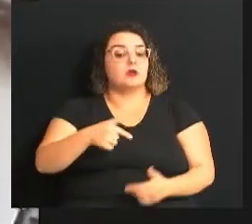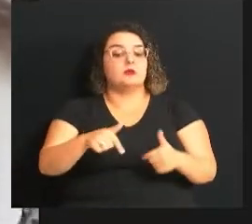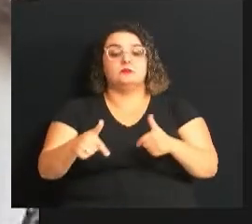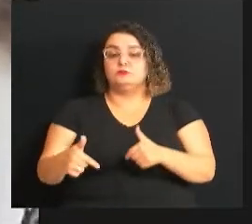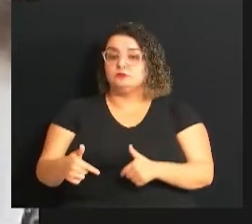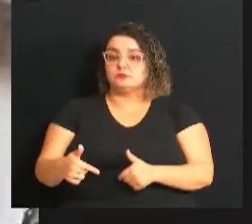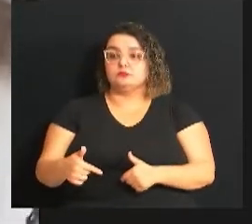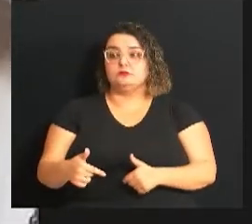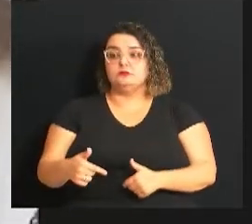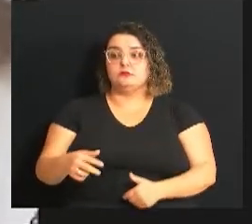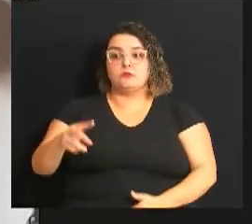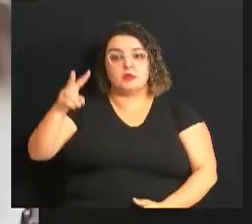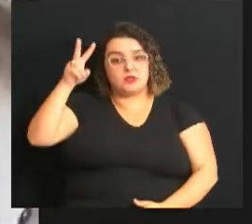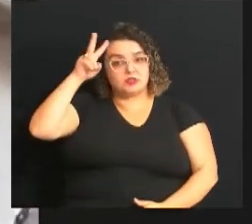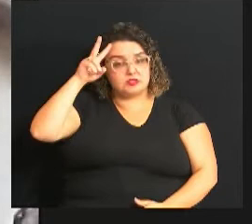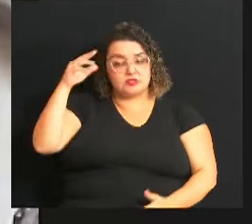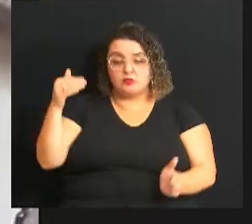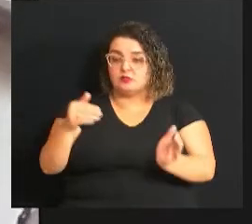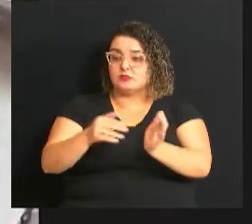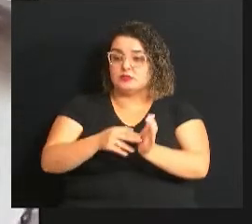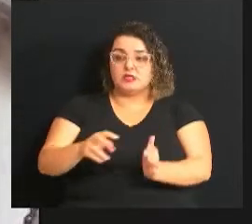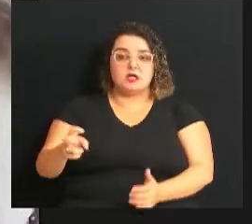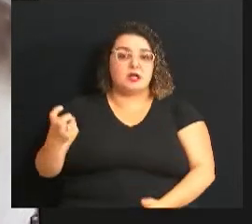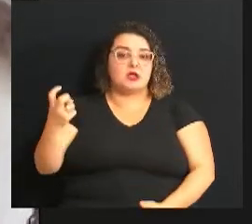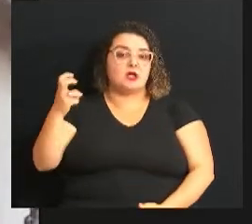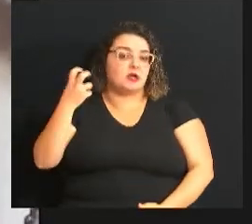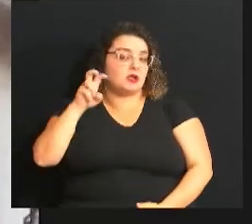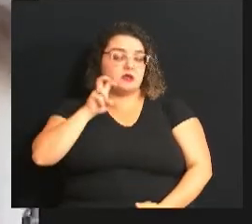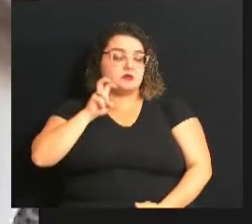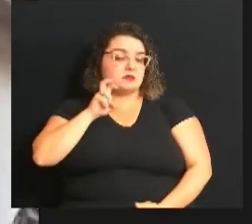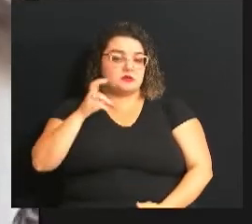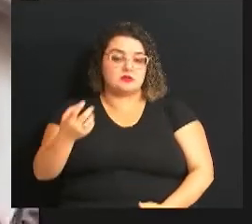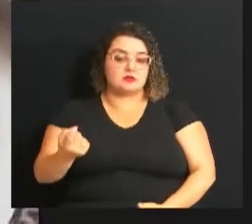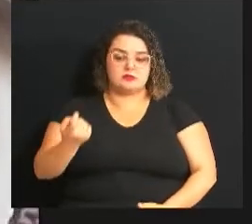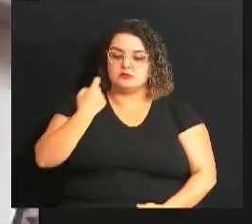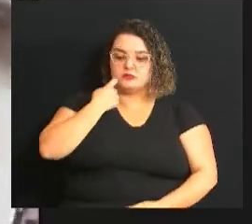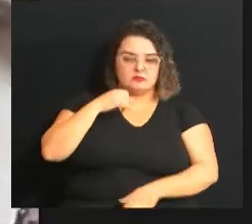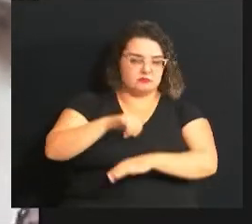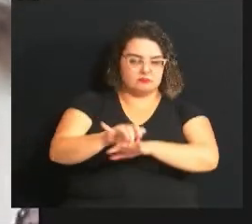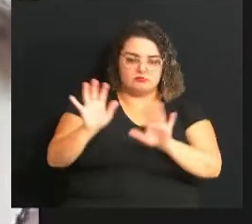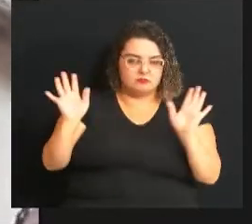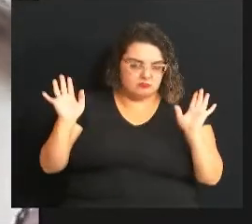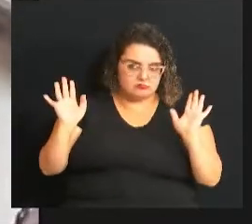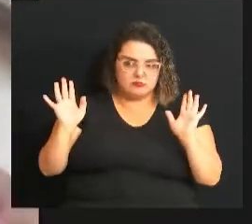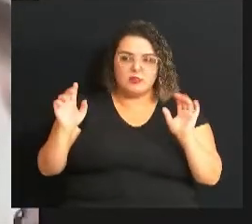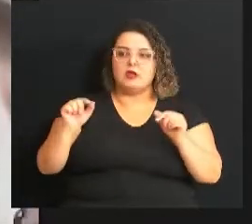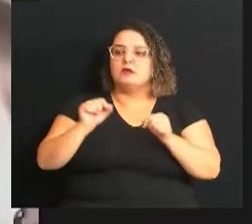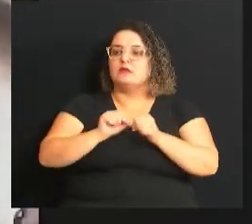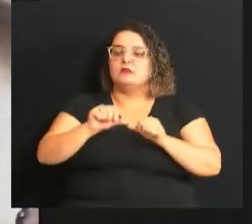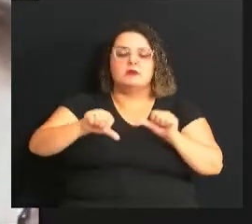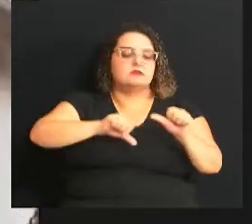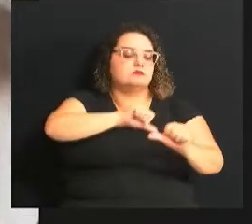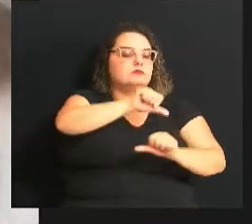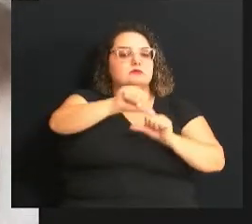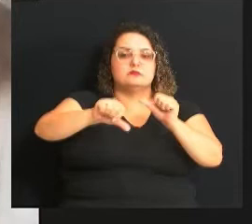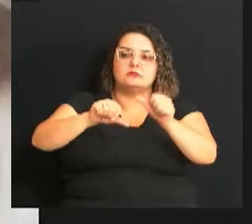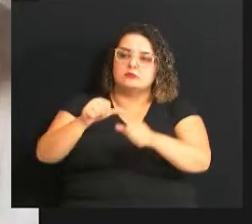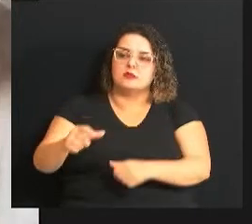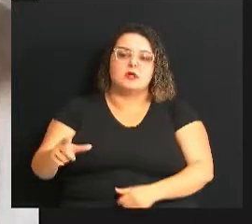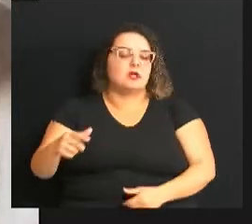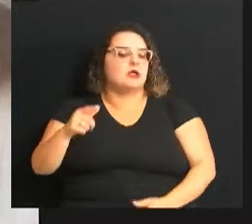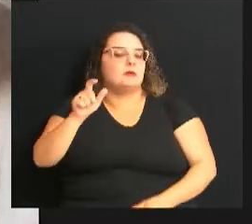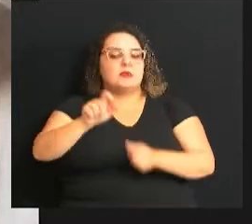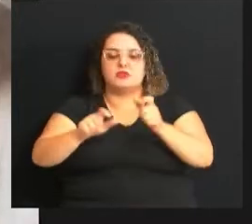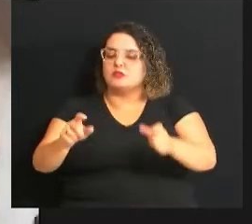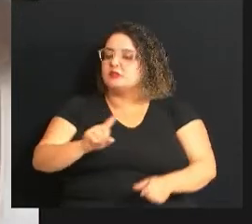de segunda a quinta-feira, na sexta-feira você não vem, ou então, vamos fazer rodízio, tem gente que não trabalha na segunda, tem gente